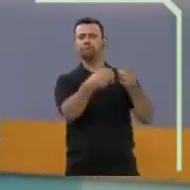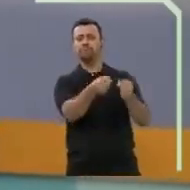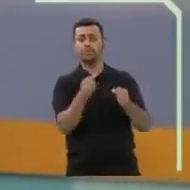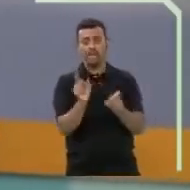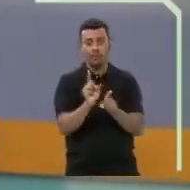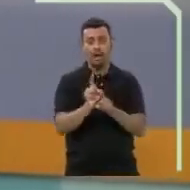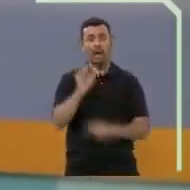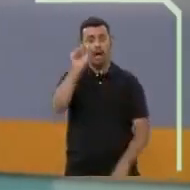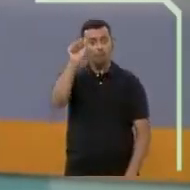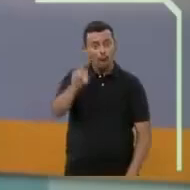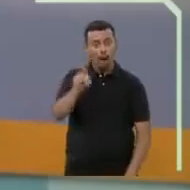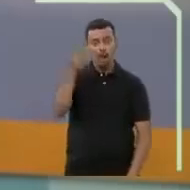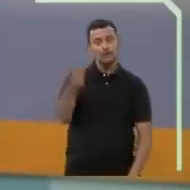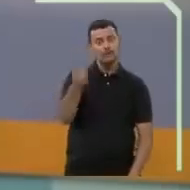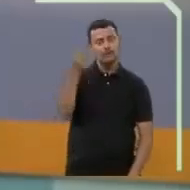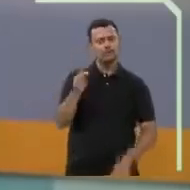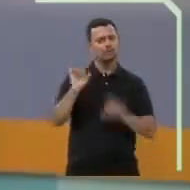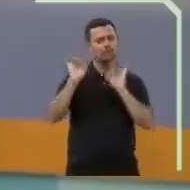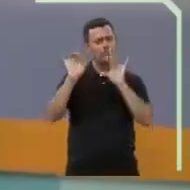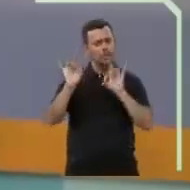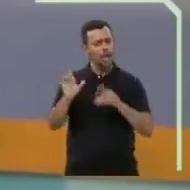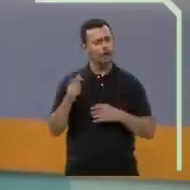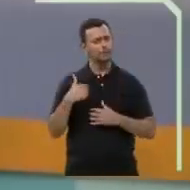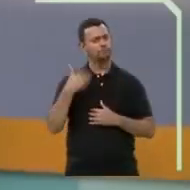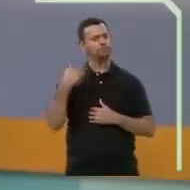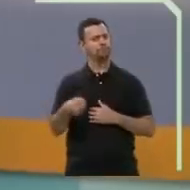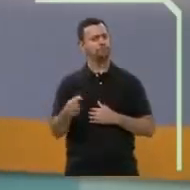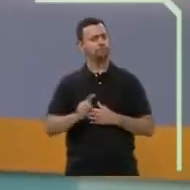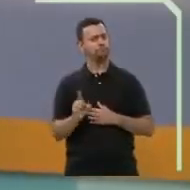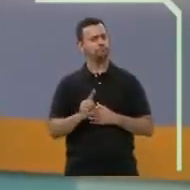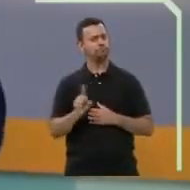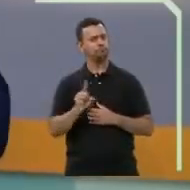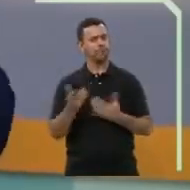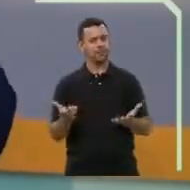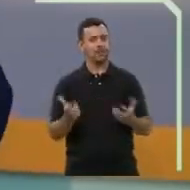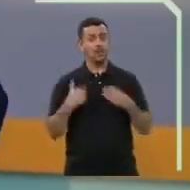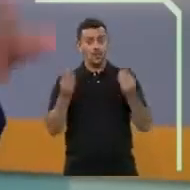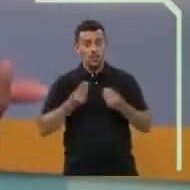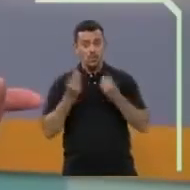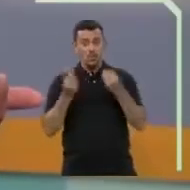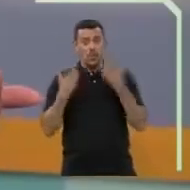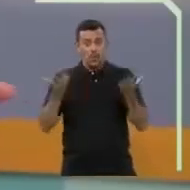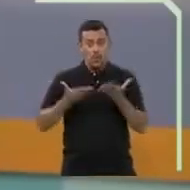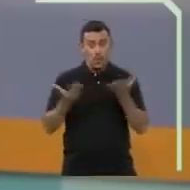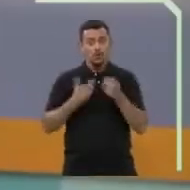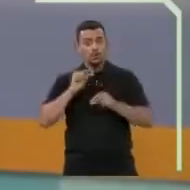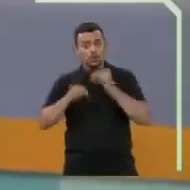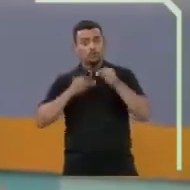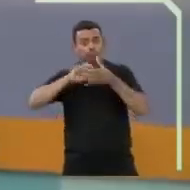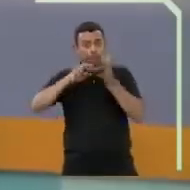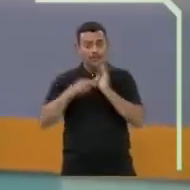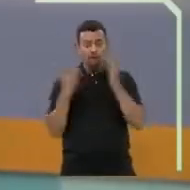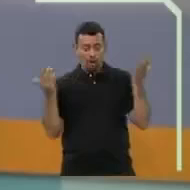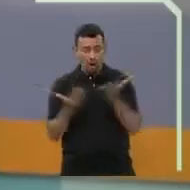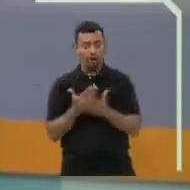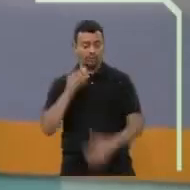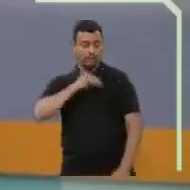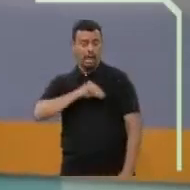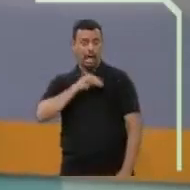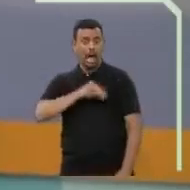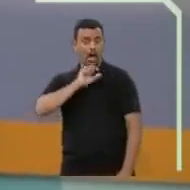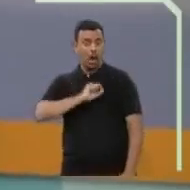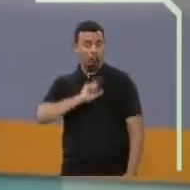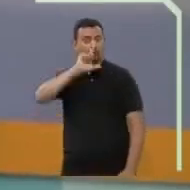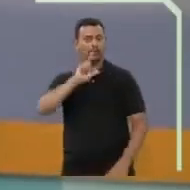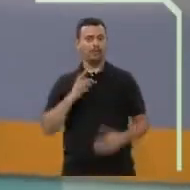aposentadorias especiais, como determinados penduricalhos para aumentar salários. Evidentemente, se for